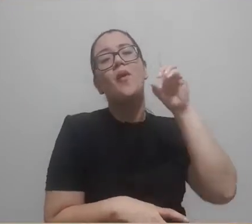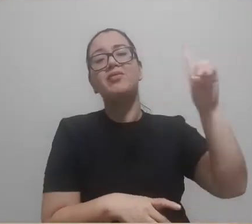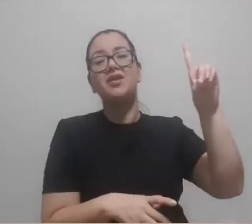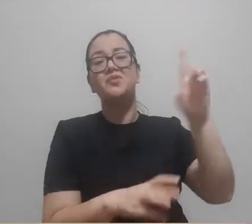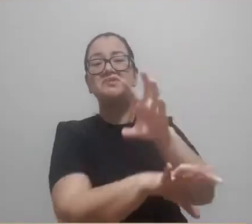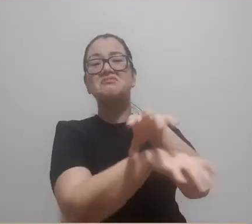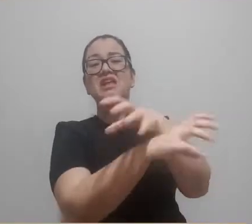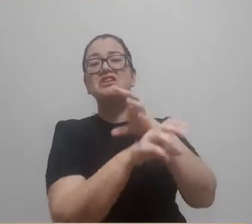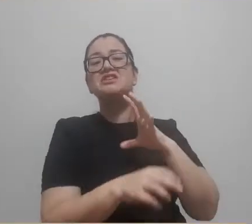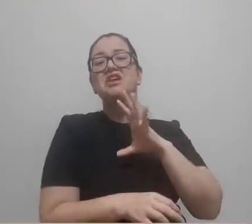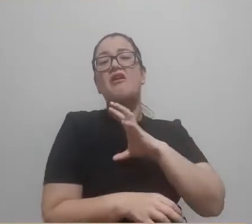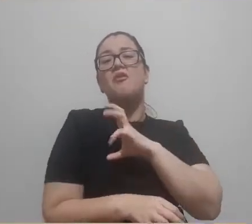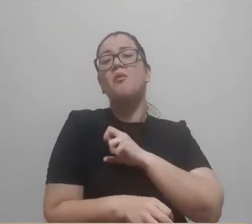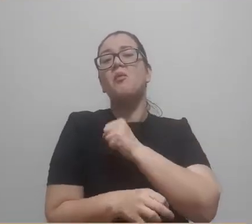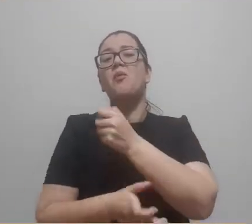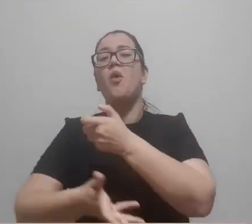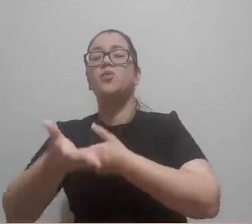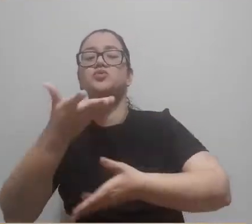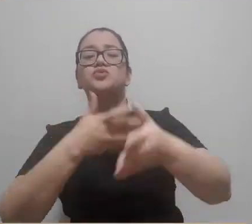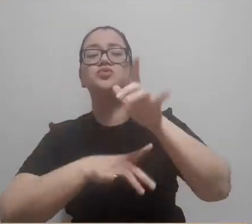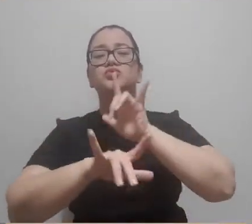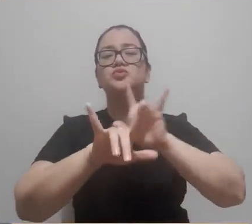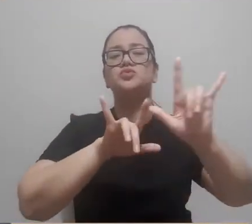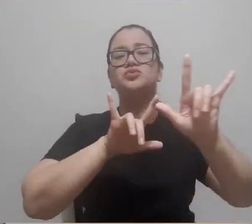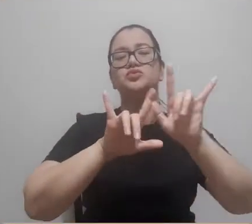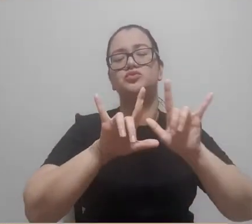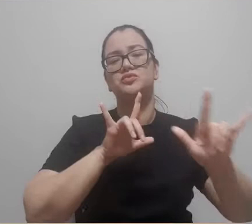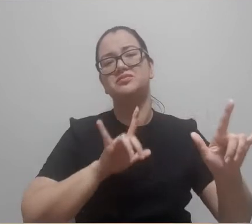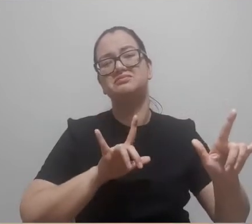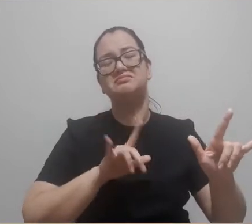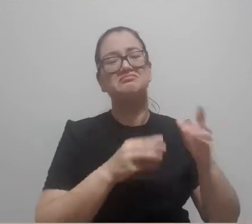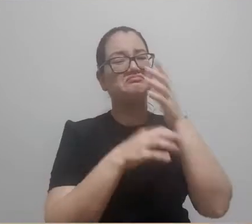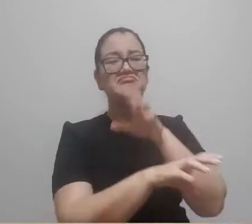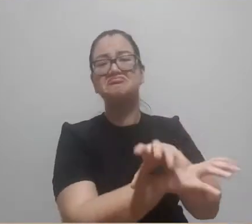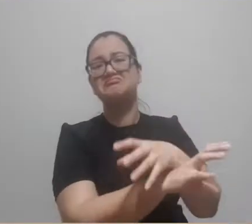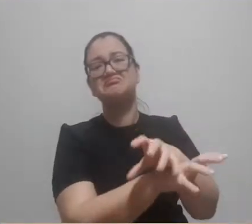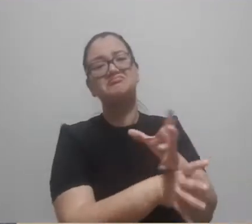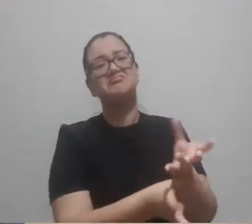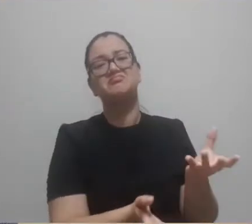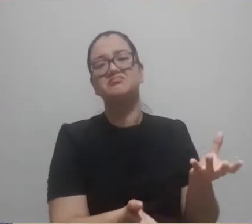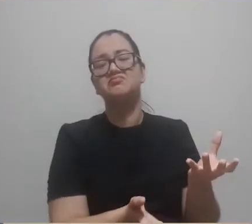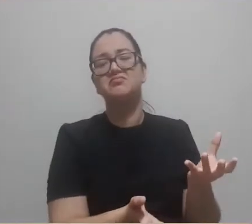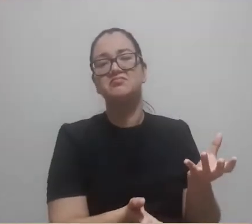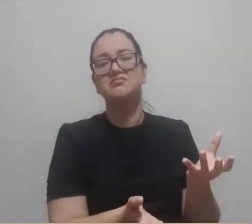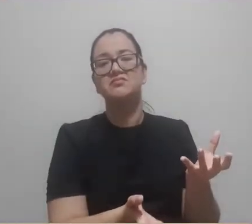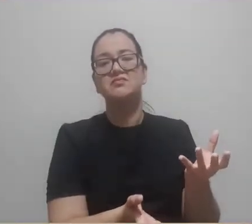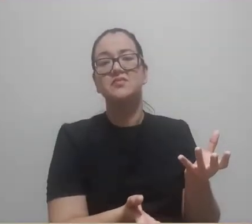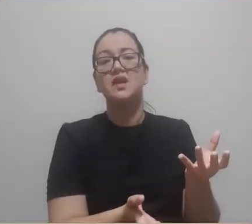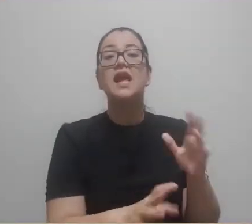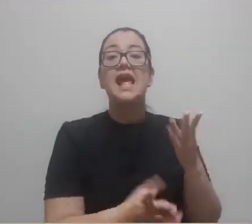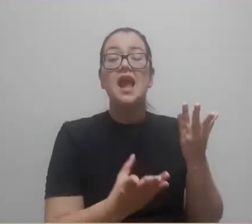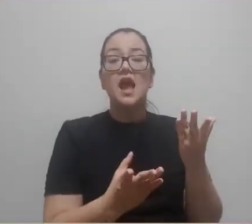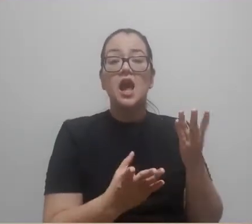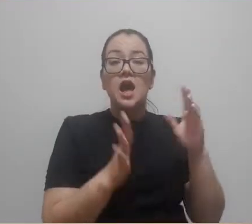o amor ao próximo. A grande falha dos fariseus e dos escribas era que eles estavam mais interessados nos pormenores,